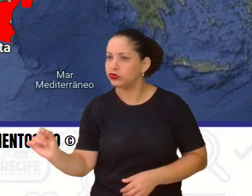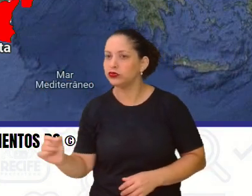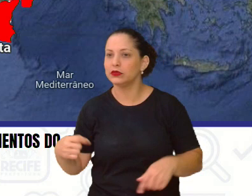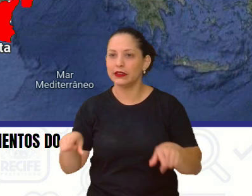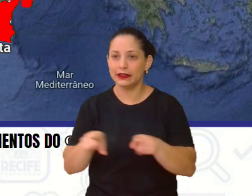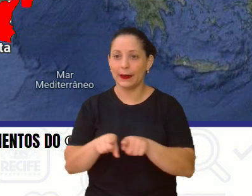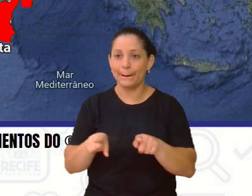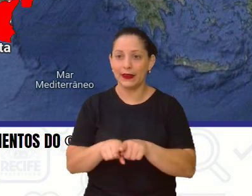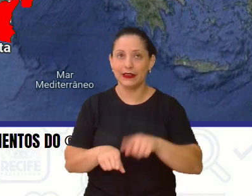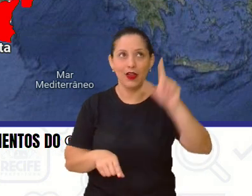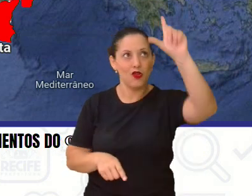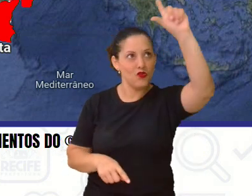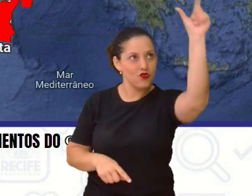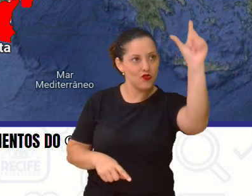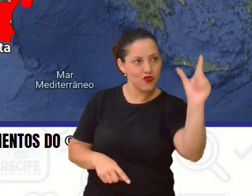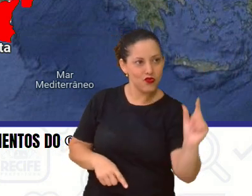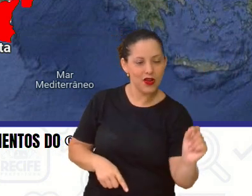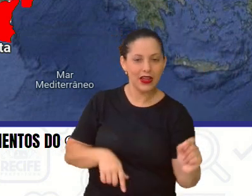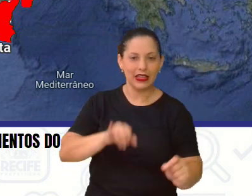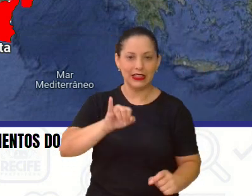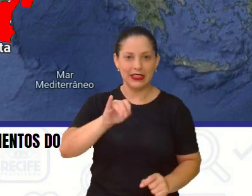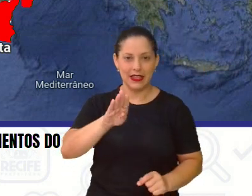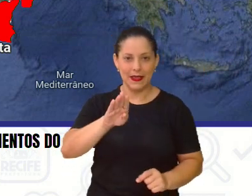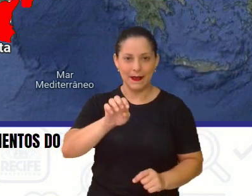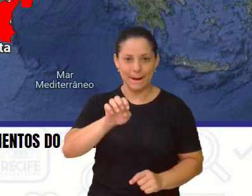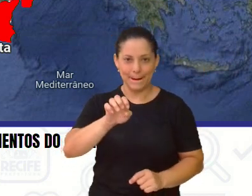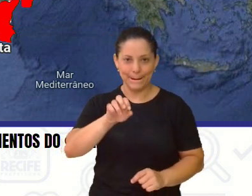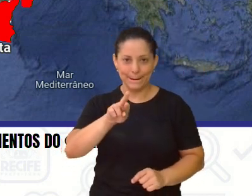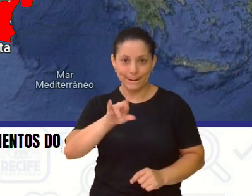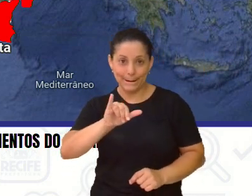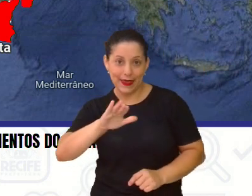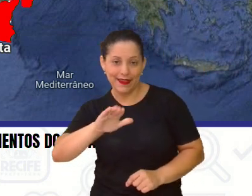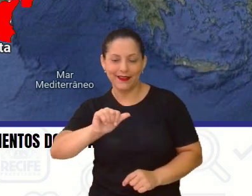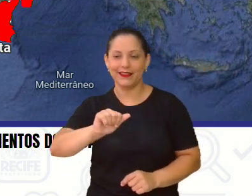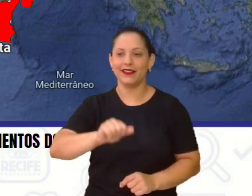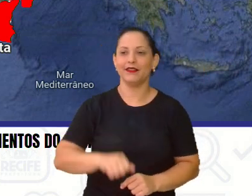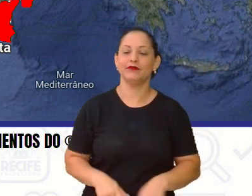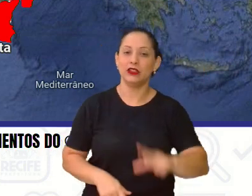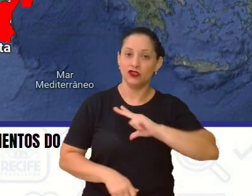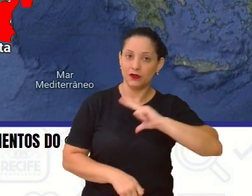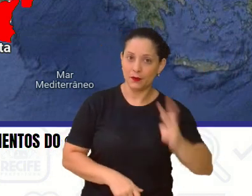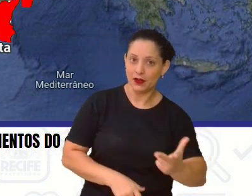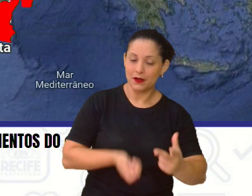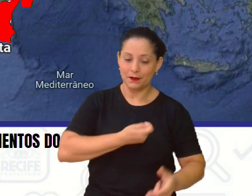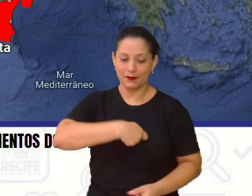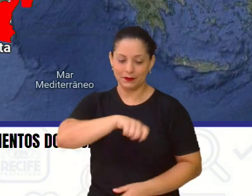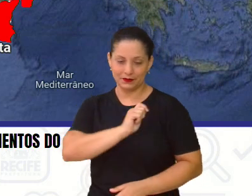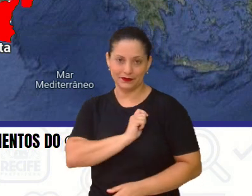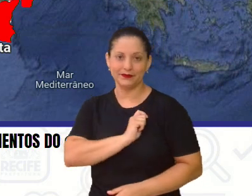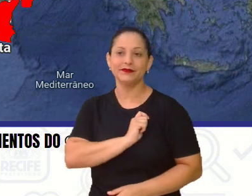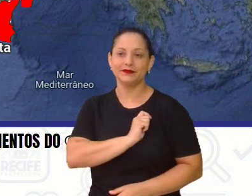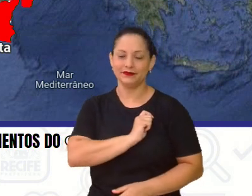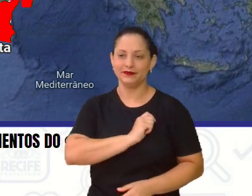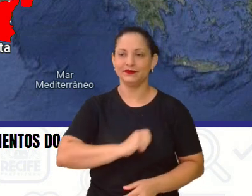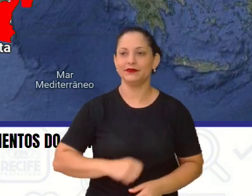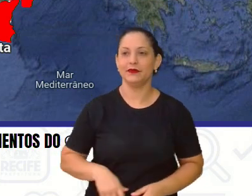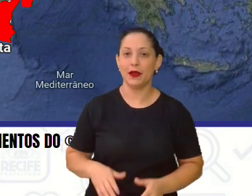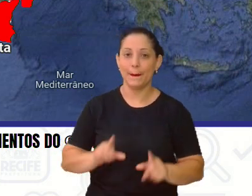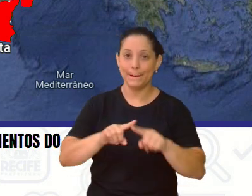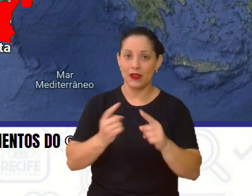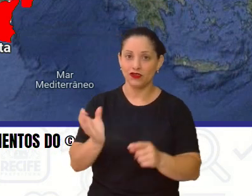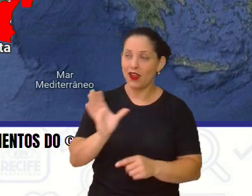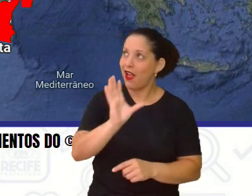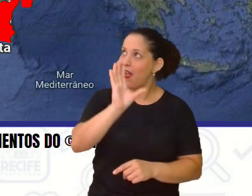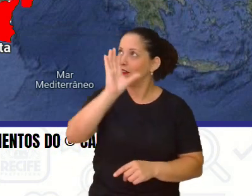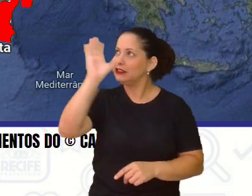Ibérica, como eu falei para vocês. Aqui a gente tem Espanha e Portugal e o território de Andorra, né? Mas veja, aqui, ó,